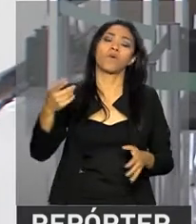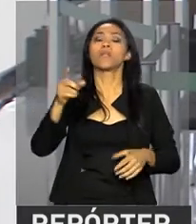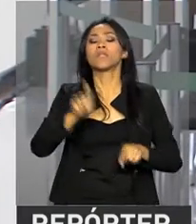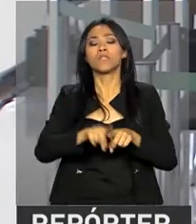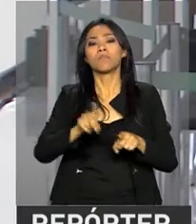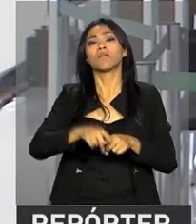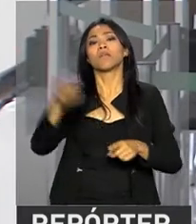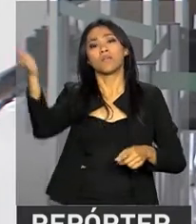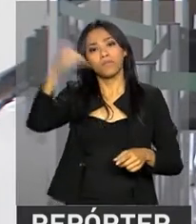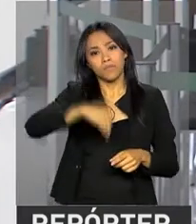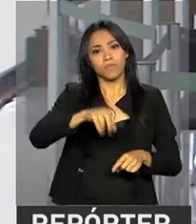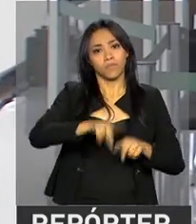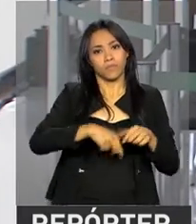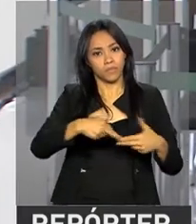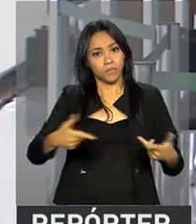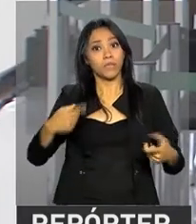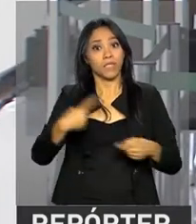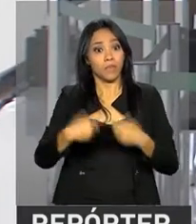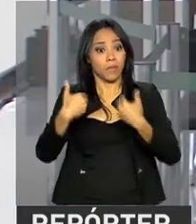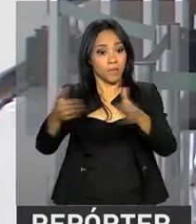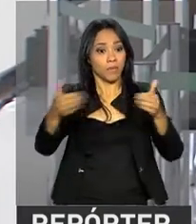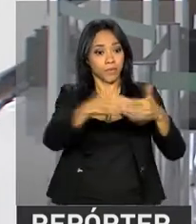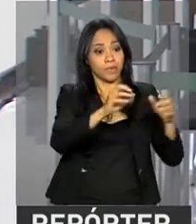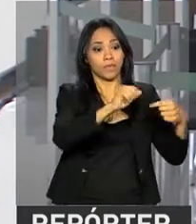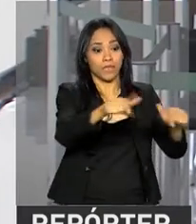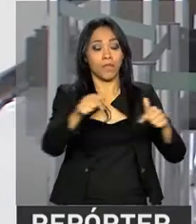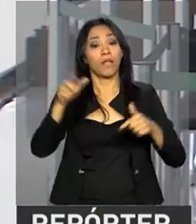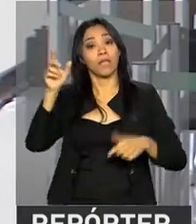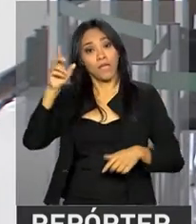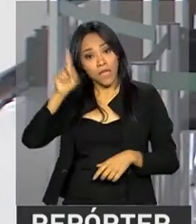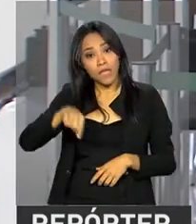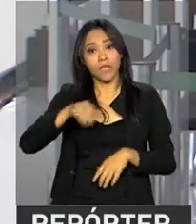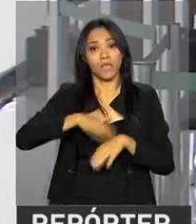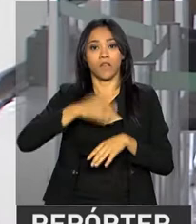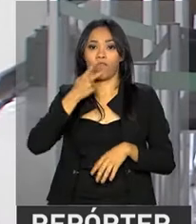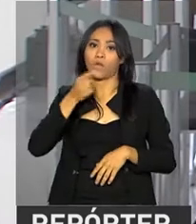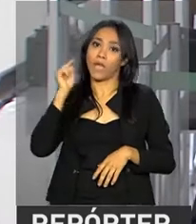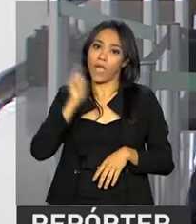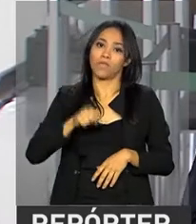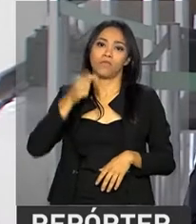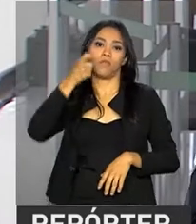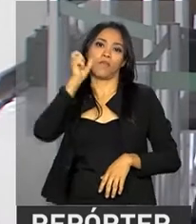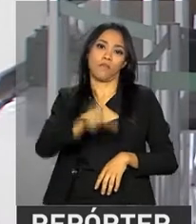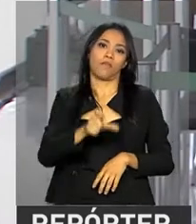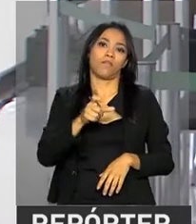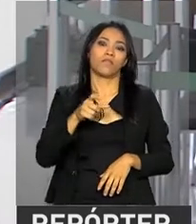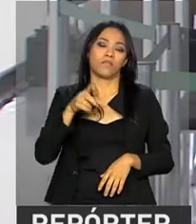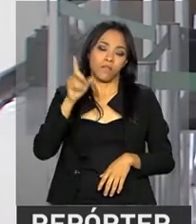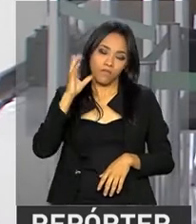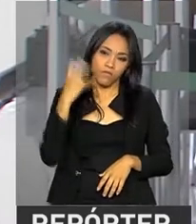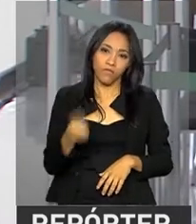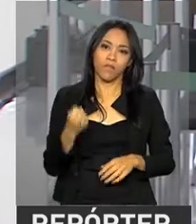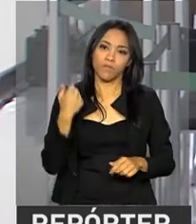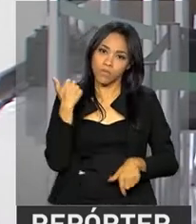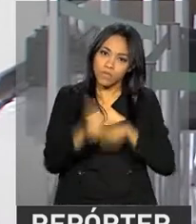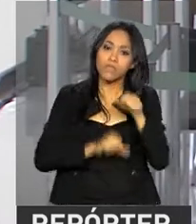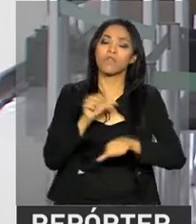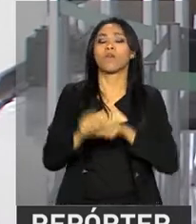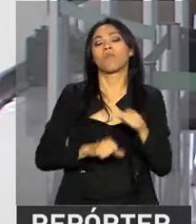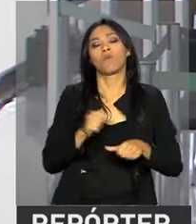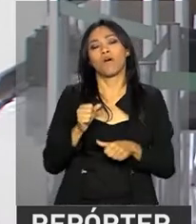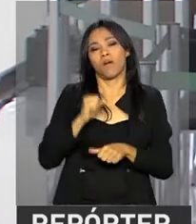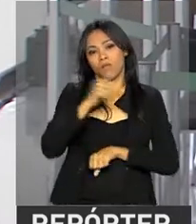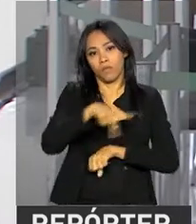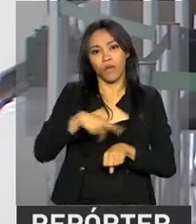segundo o presidente é isso que interessa e juntos vamos transformar o brasil afirmou o presidente michel temer então nas